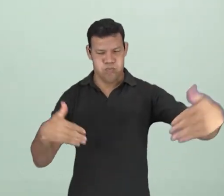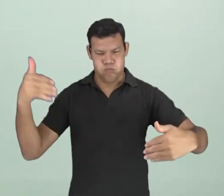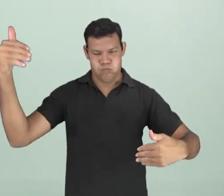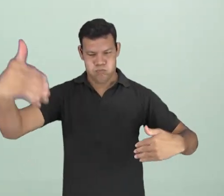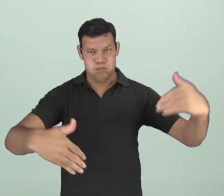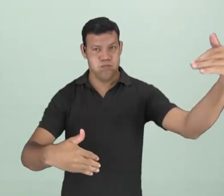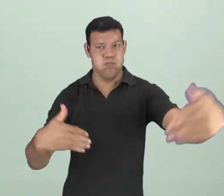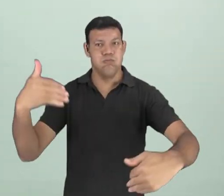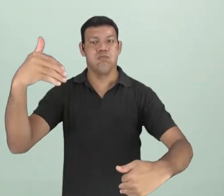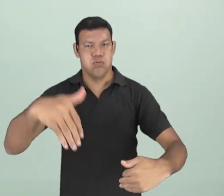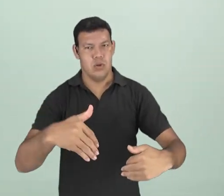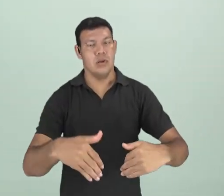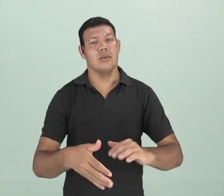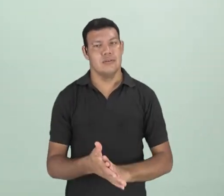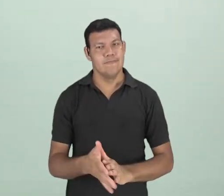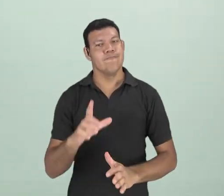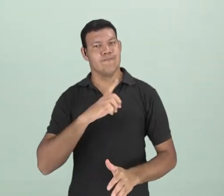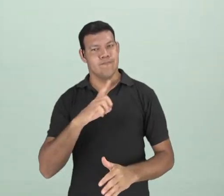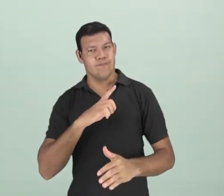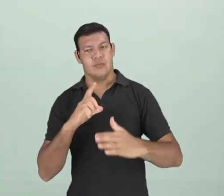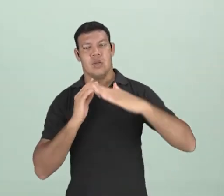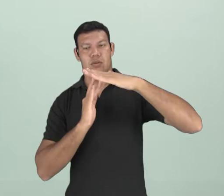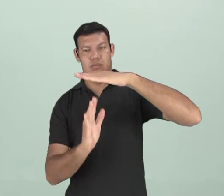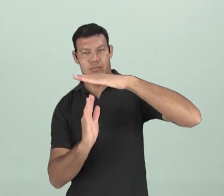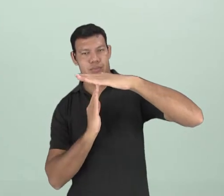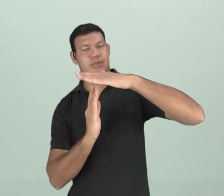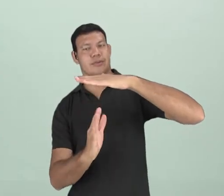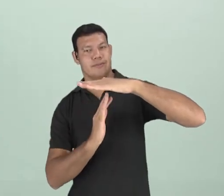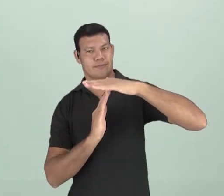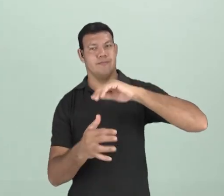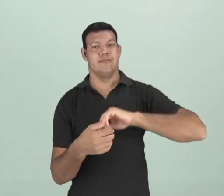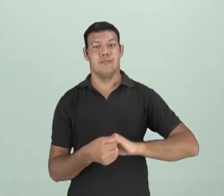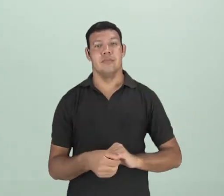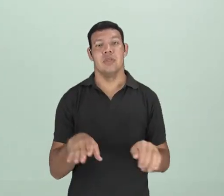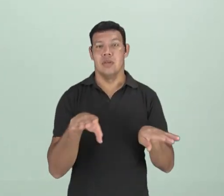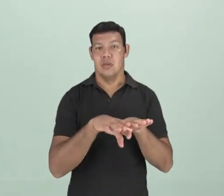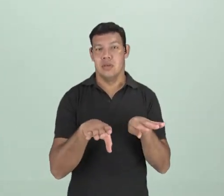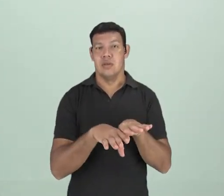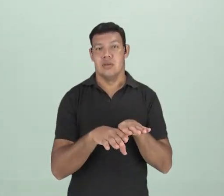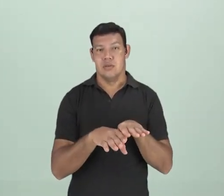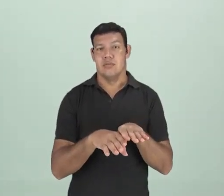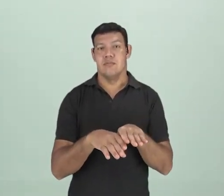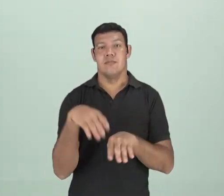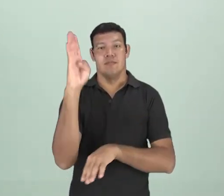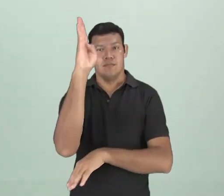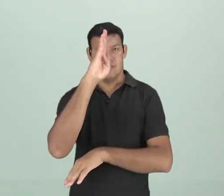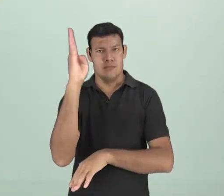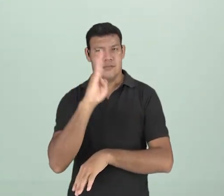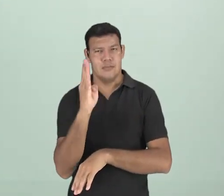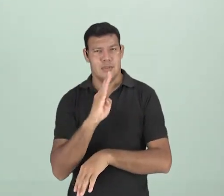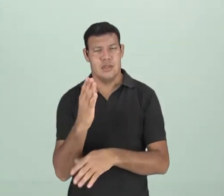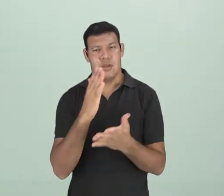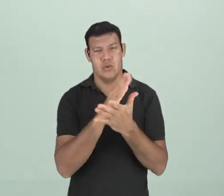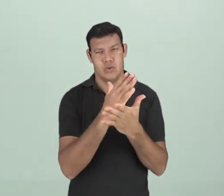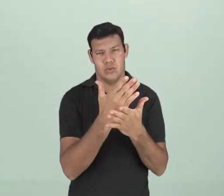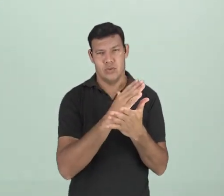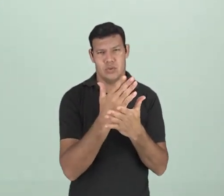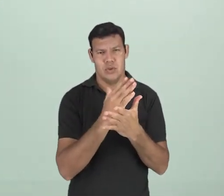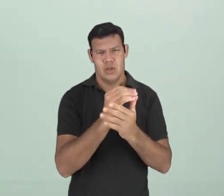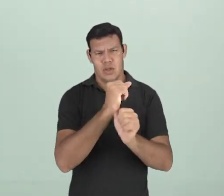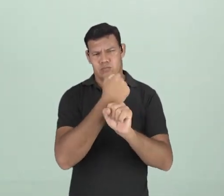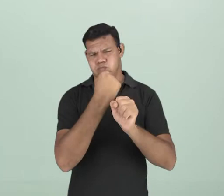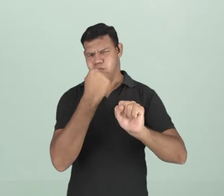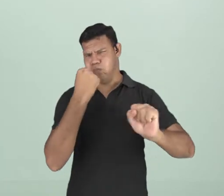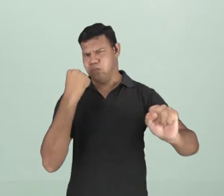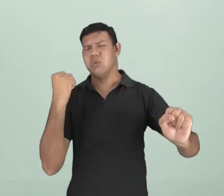também. Então a gente tem esse fluxo migratório. Fora, como o nosso país ele tem uma região de fronteiras muito